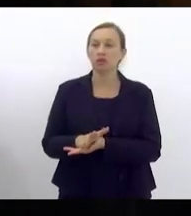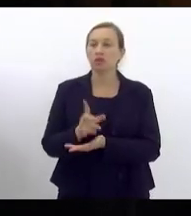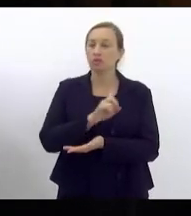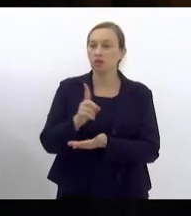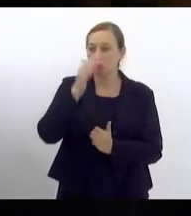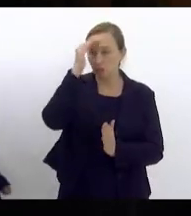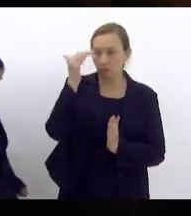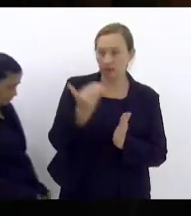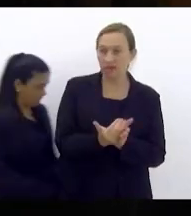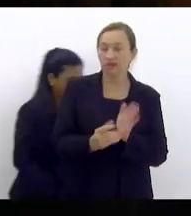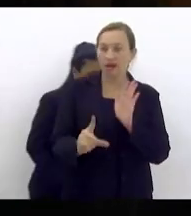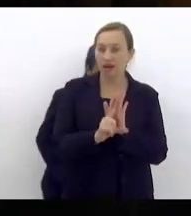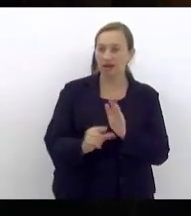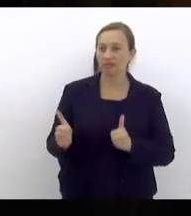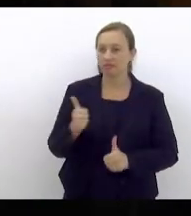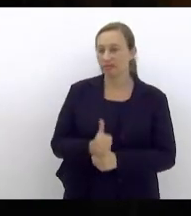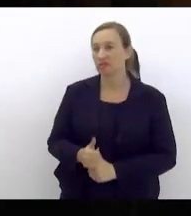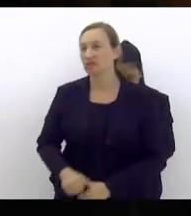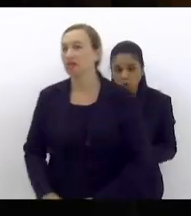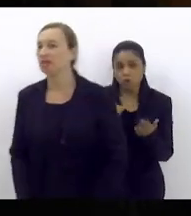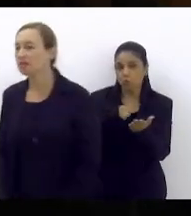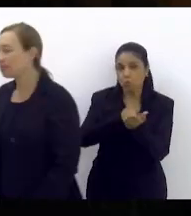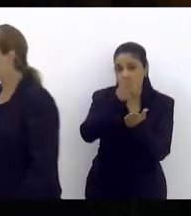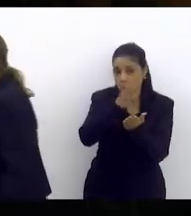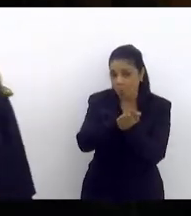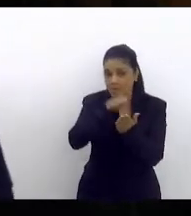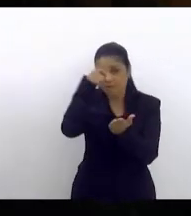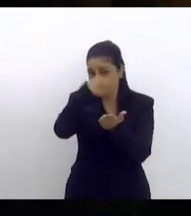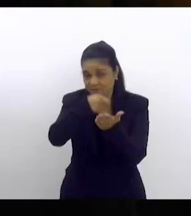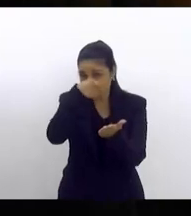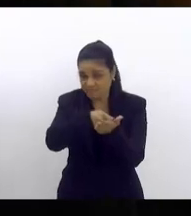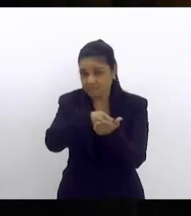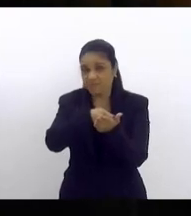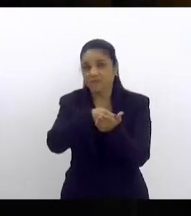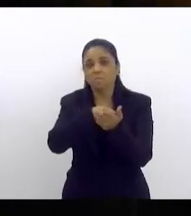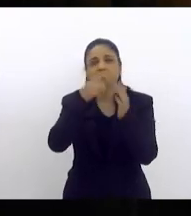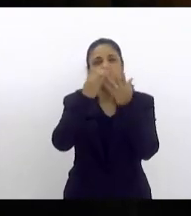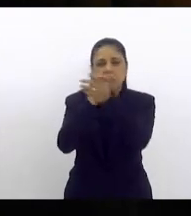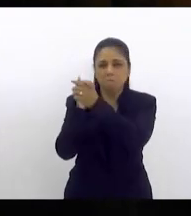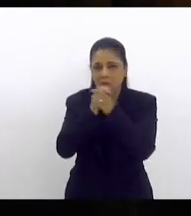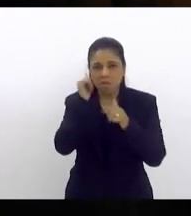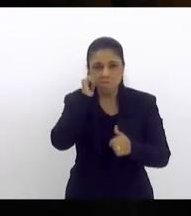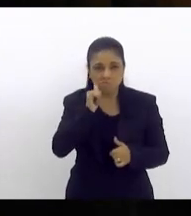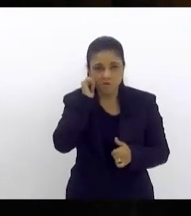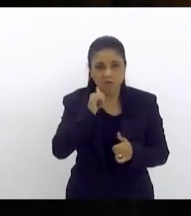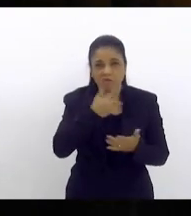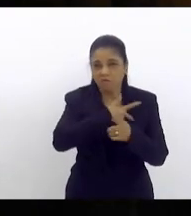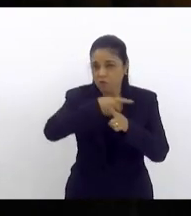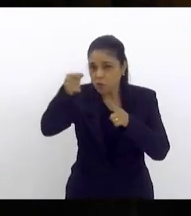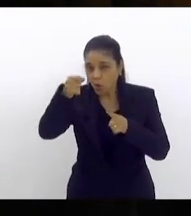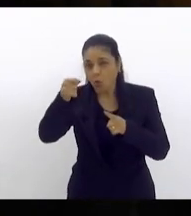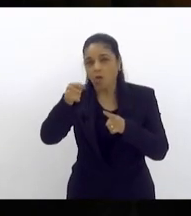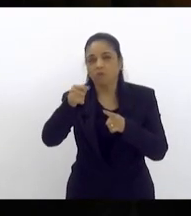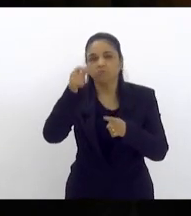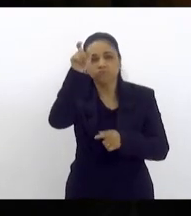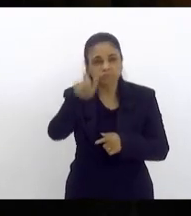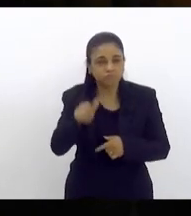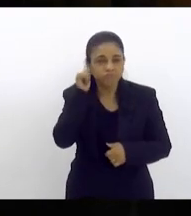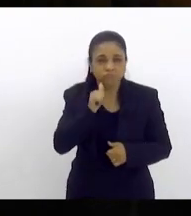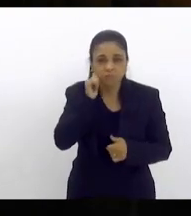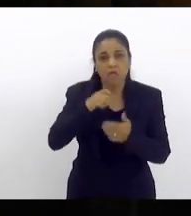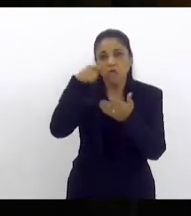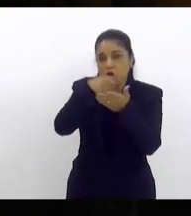não cumprirem a lei então Parabéns para todas as mulheres e essa vitória a vitória de vocês mulheres que